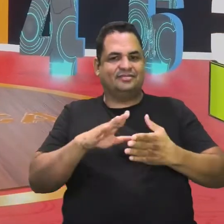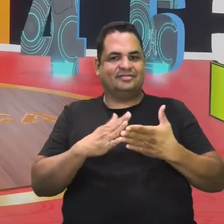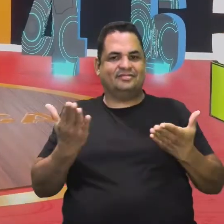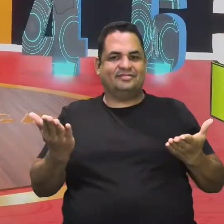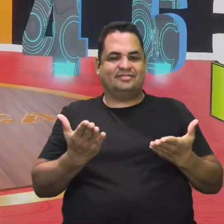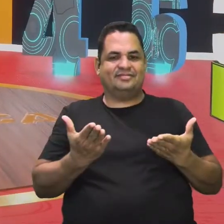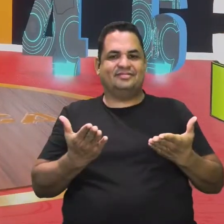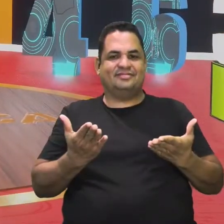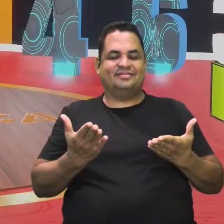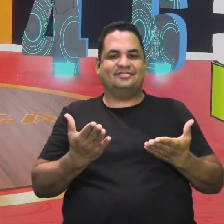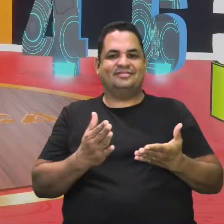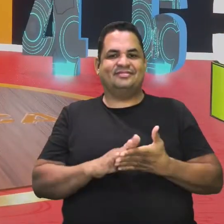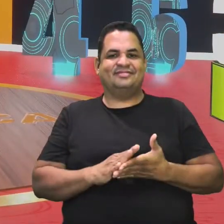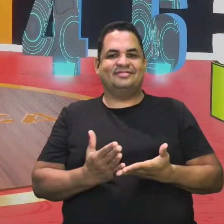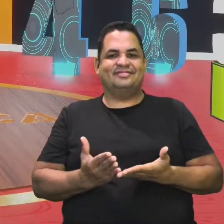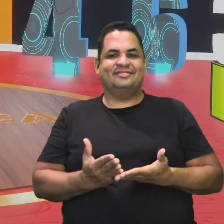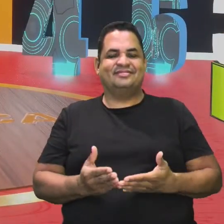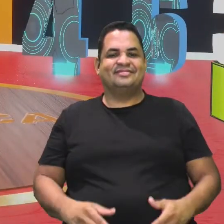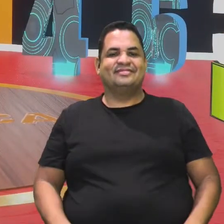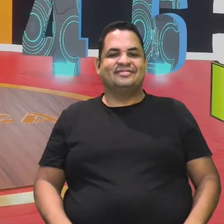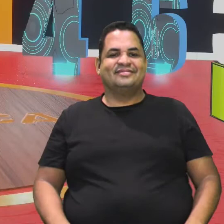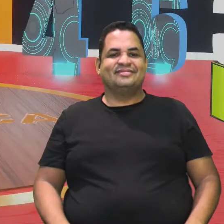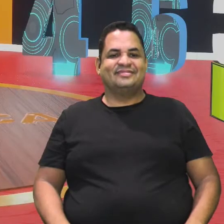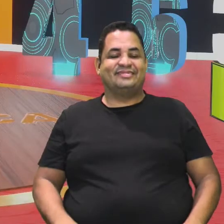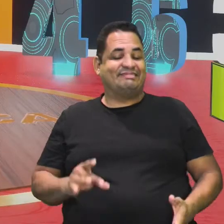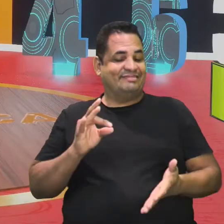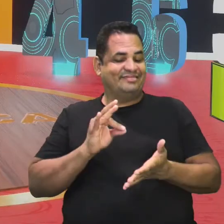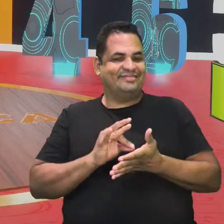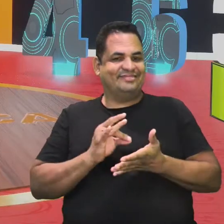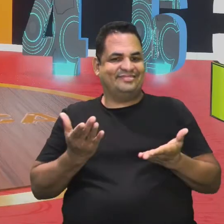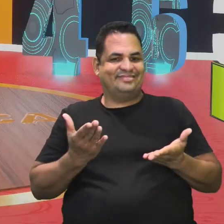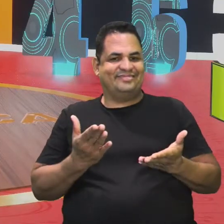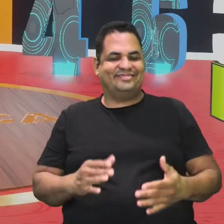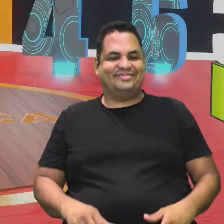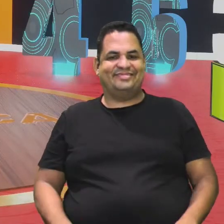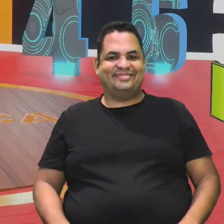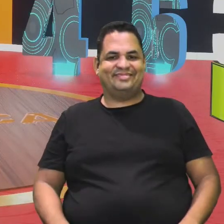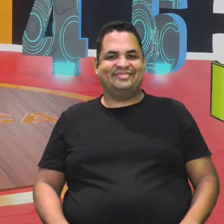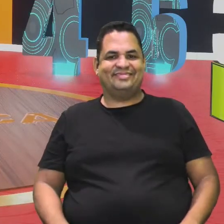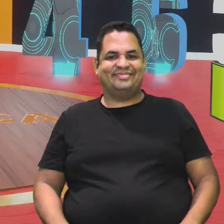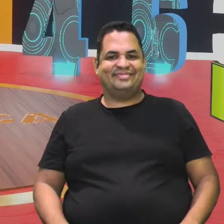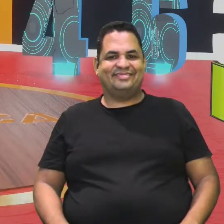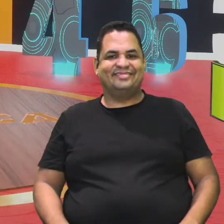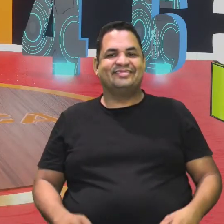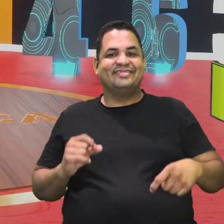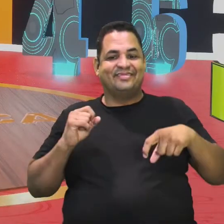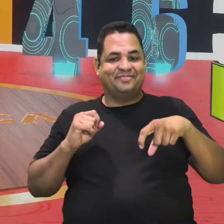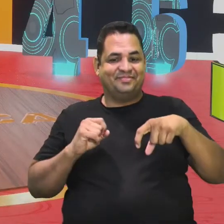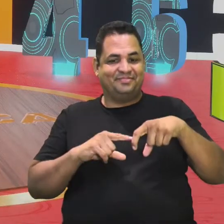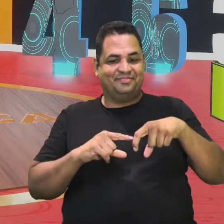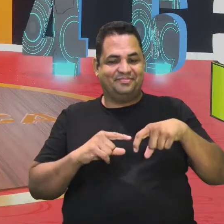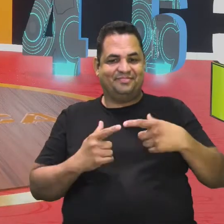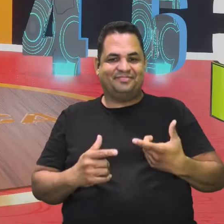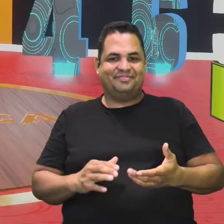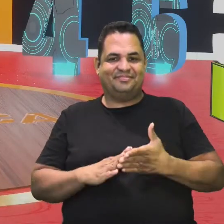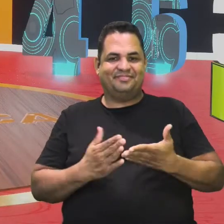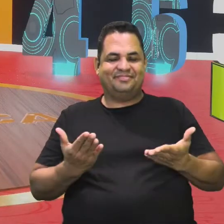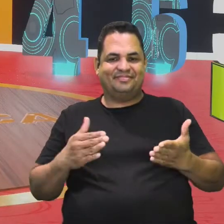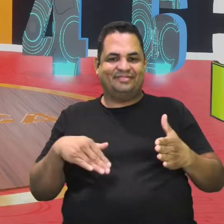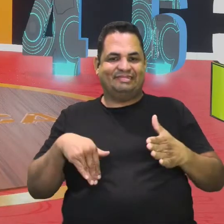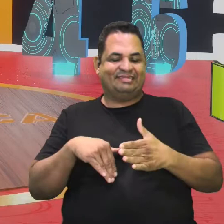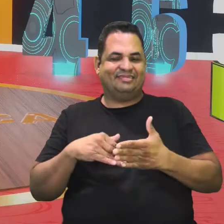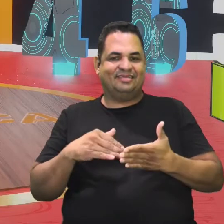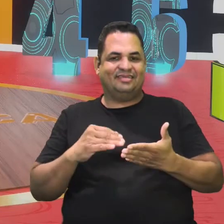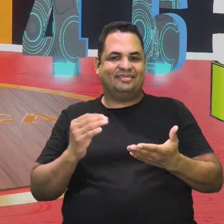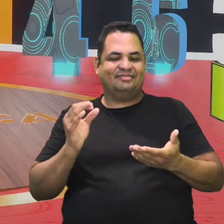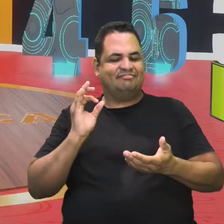Caiu na área pênalti. Isso é verdade ou eu errei também? É verdade, caiu na área pênalti. Eu vou te falar de errar e